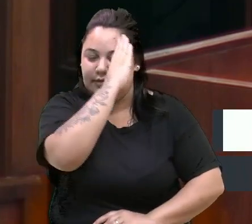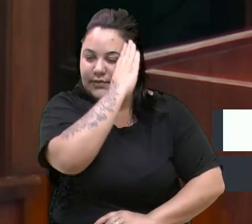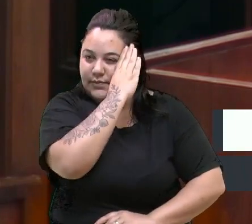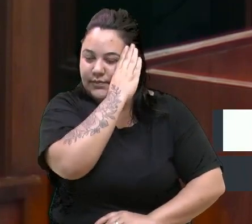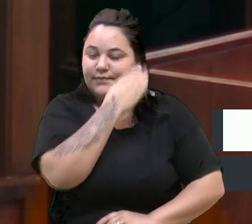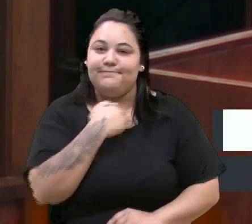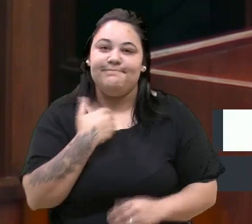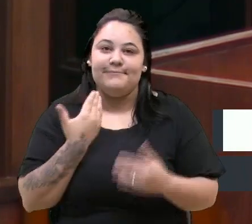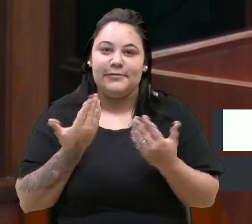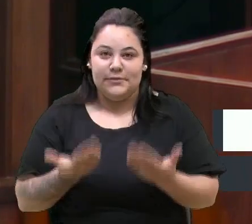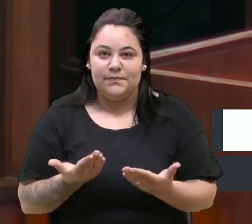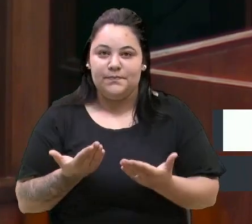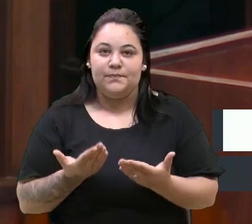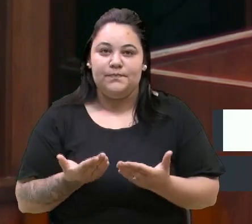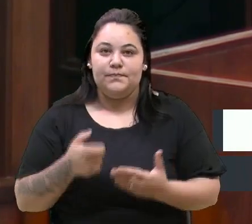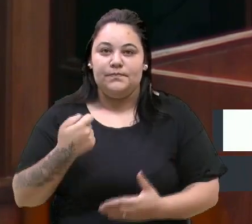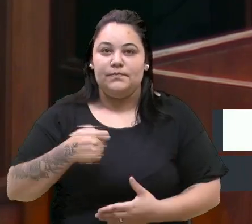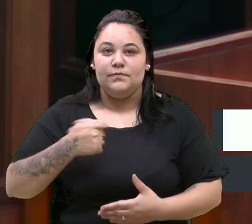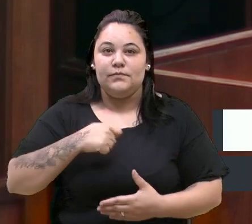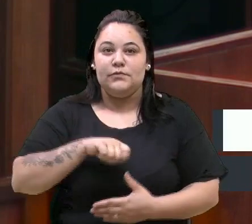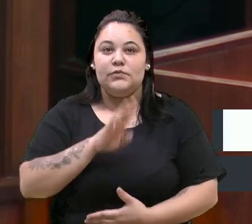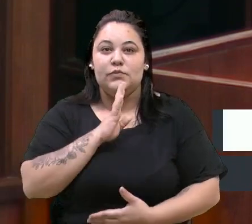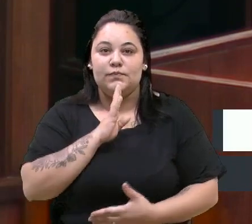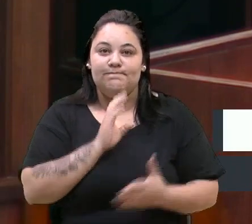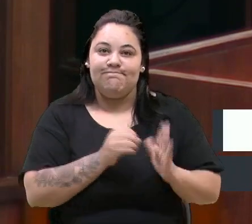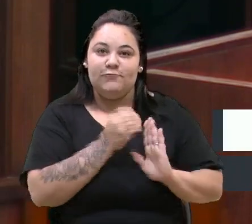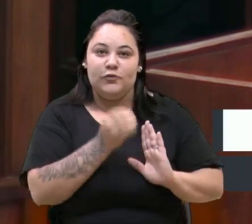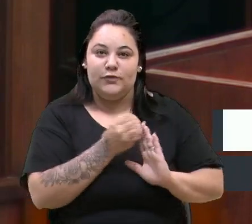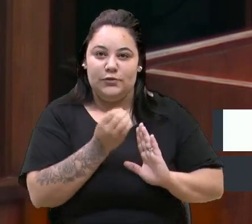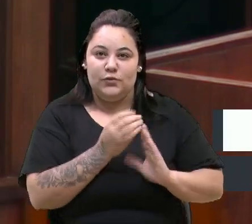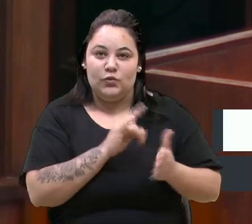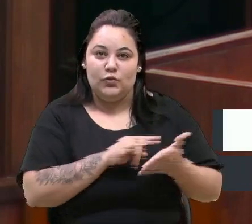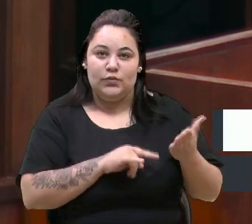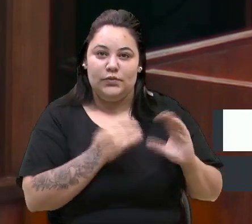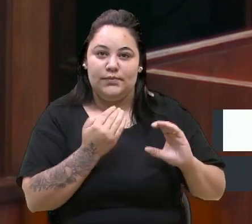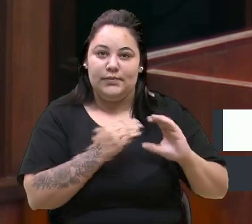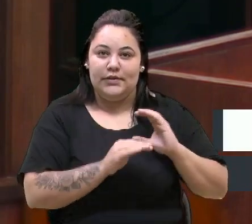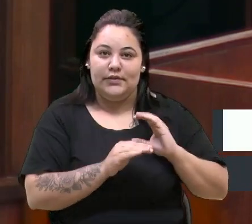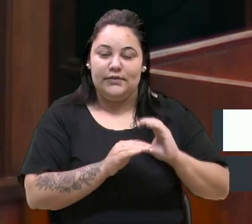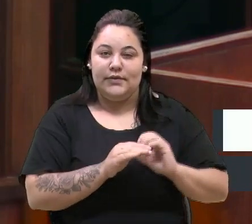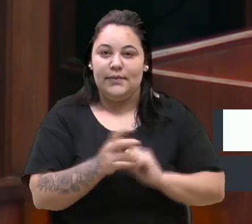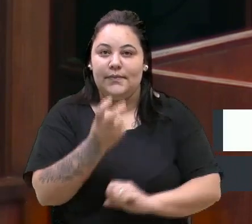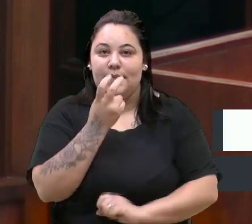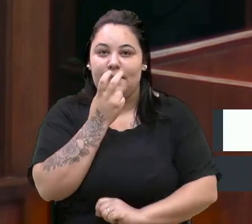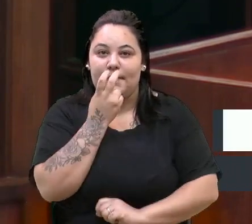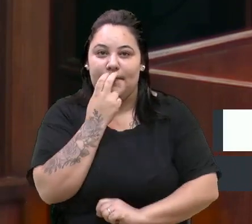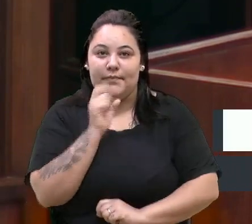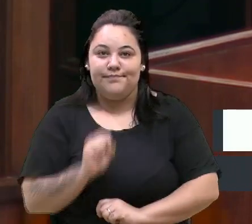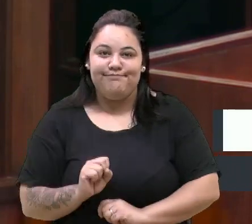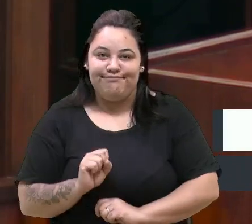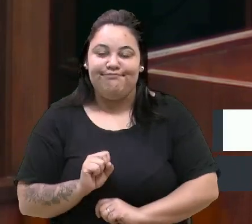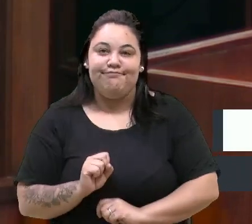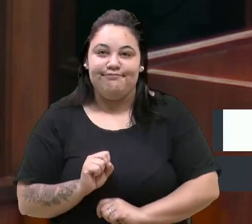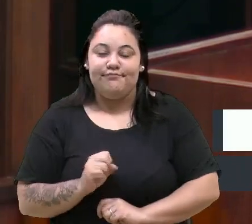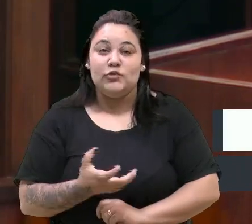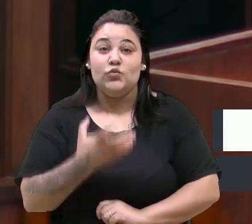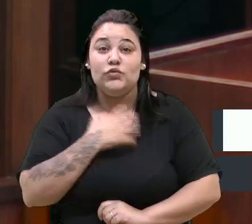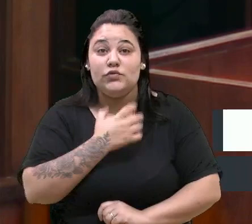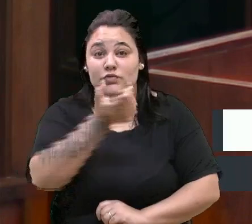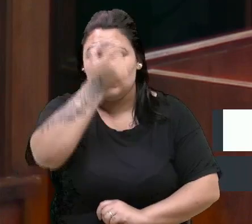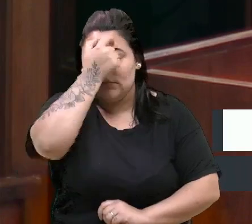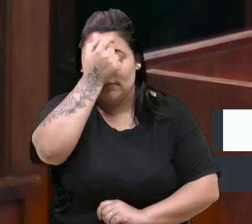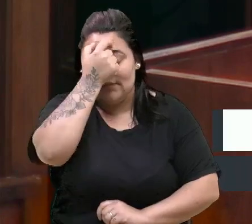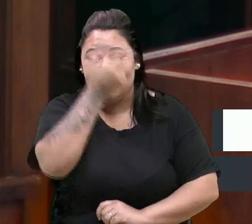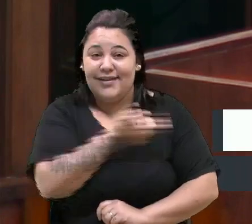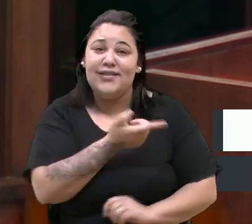Então, temos que, com esse ofício, para enviar aí para a Sulgás, de uma maneira de conscientizar a Sulgás